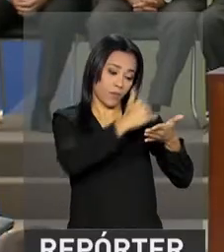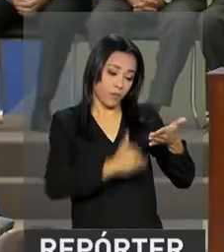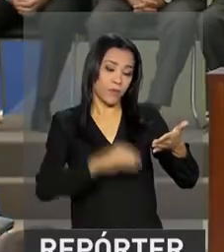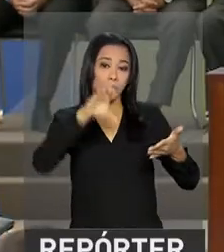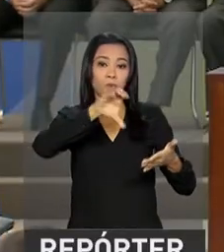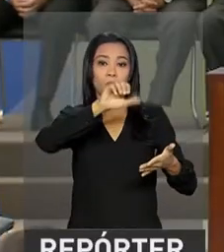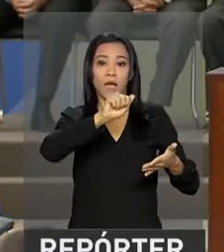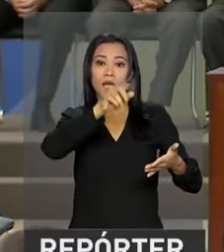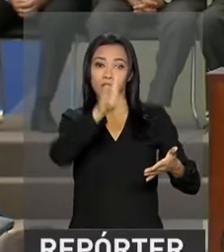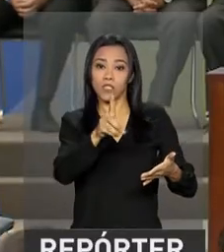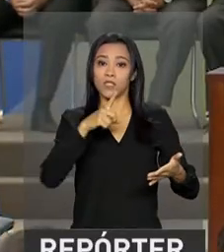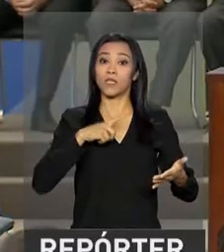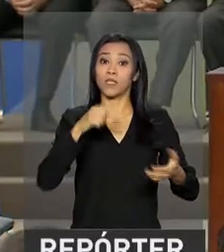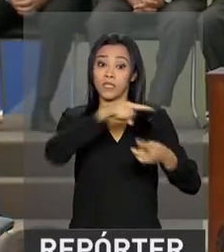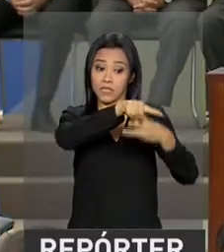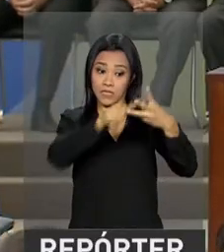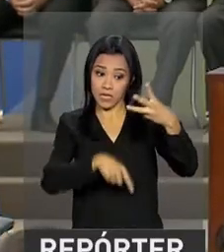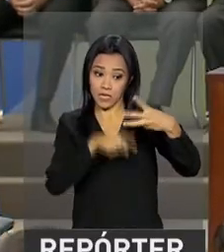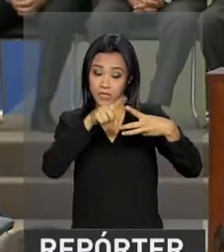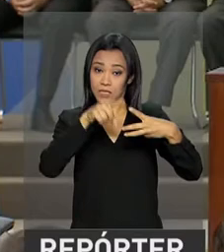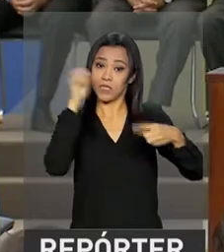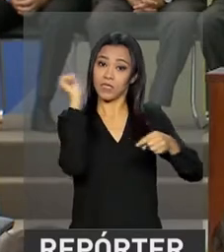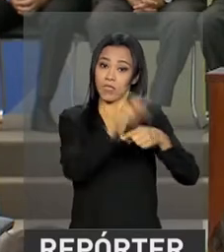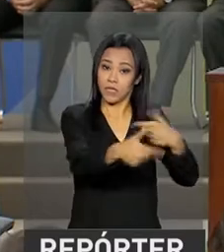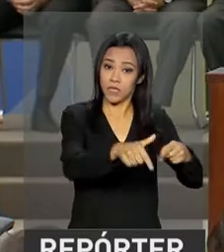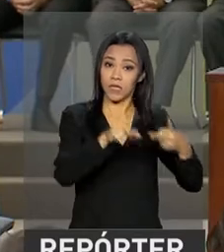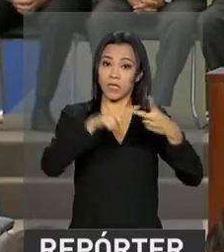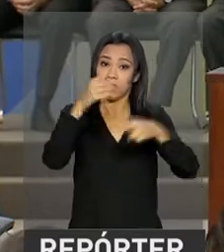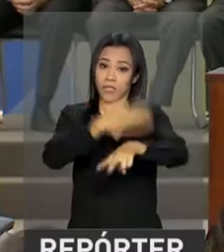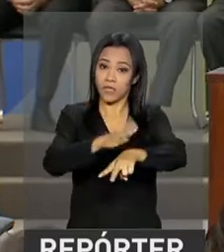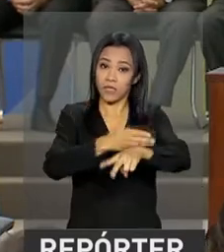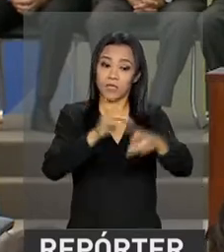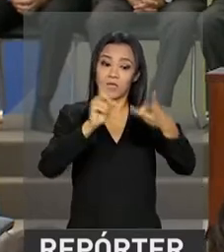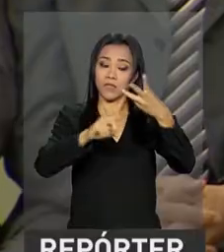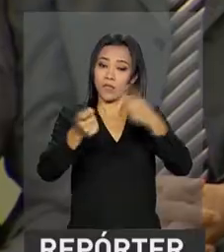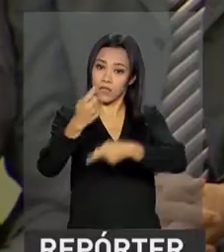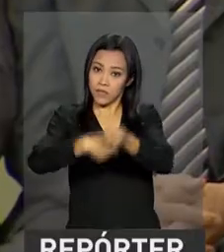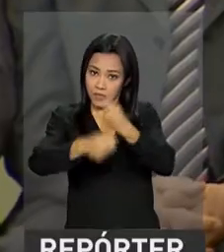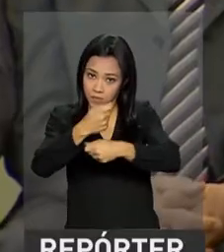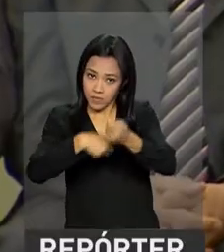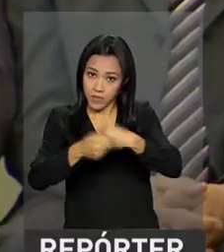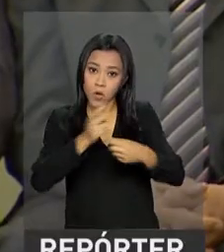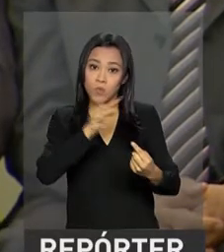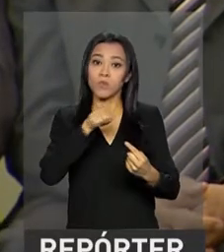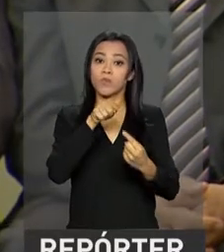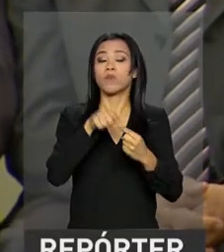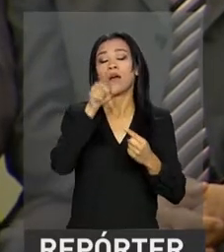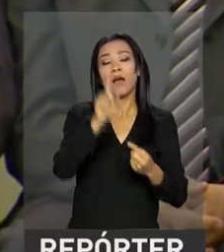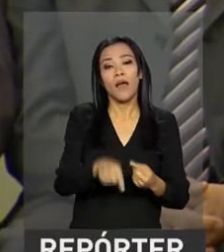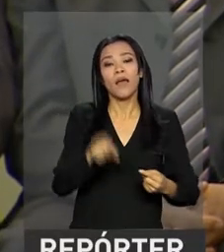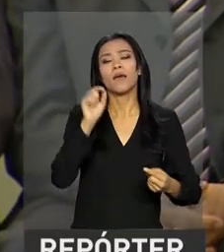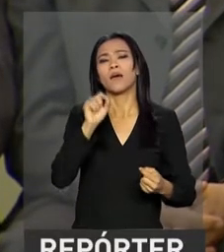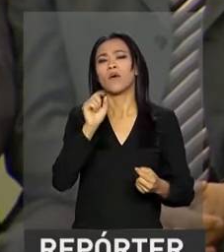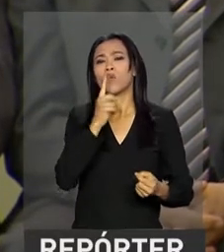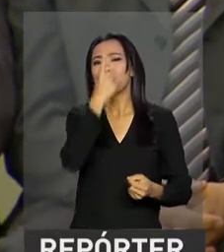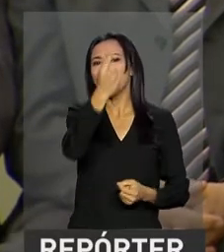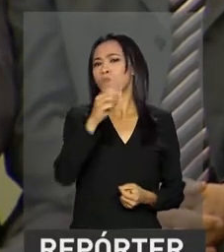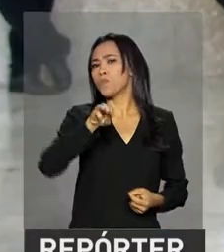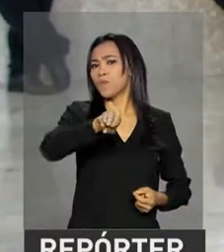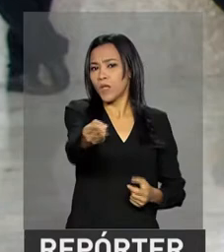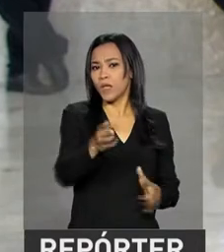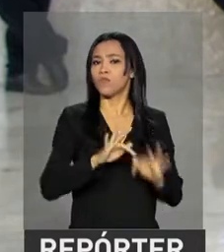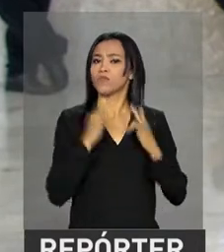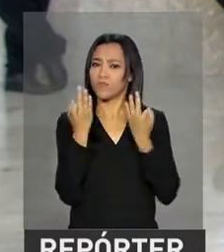feita em três eixos emprego capacitação e empreendedorismo o objetivo é não se para até 1 milhão de famílias